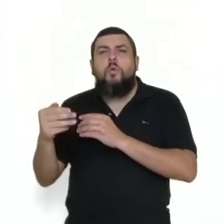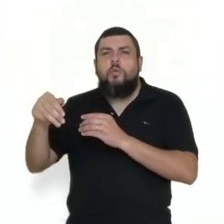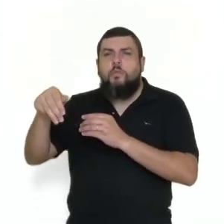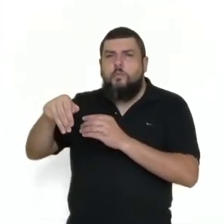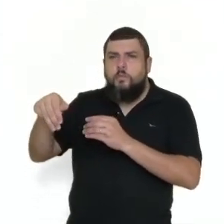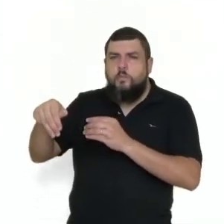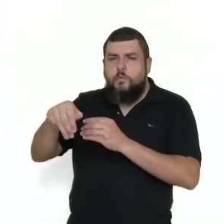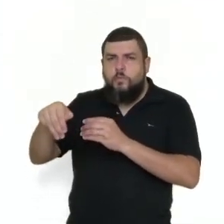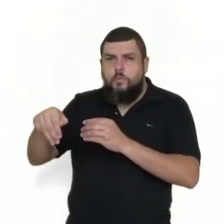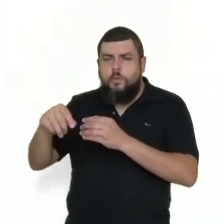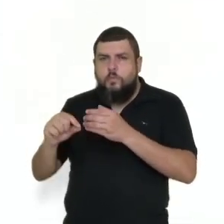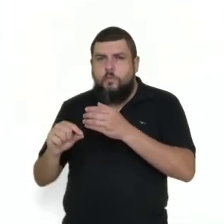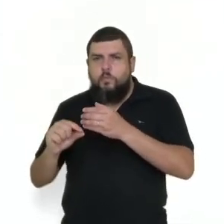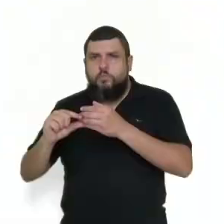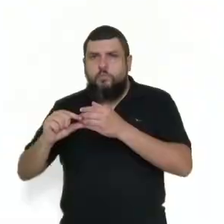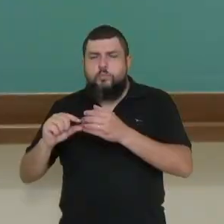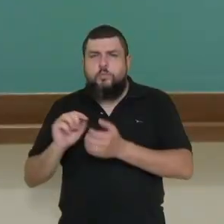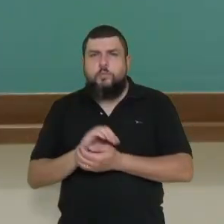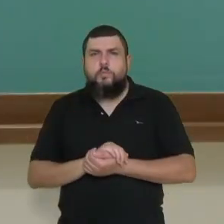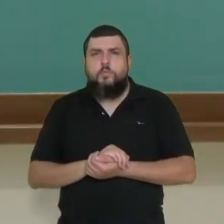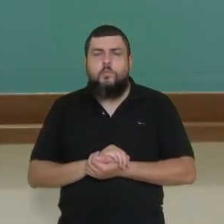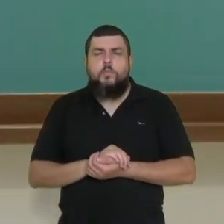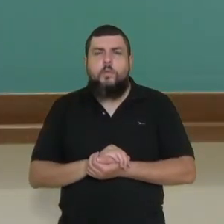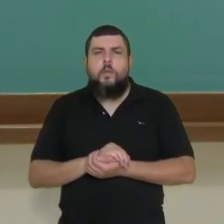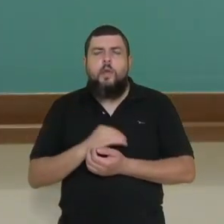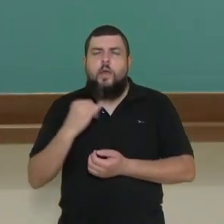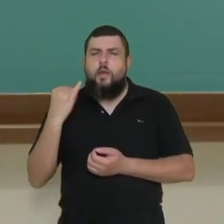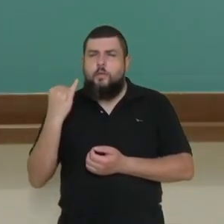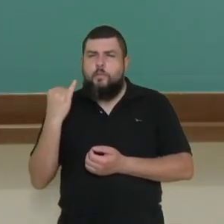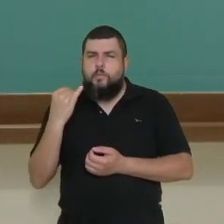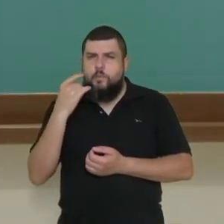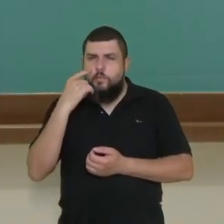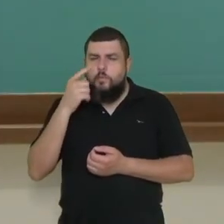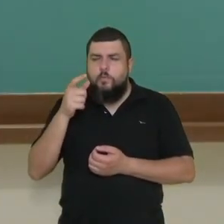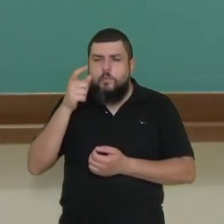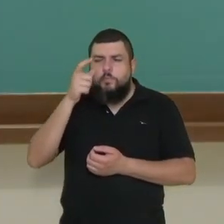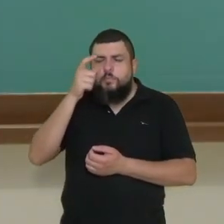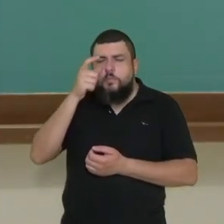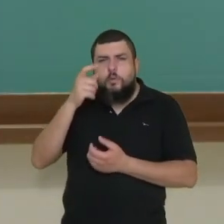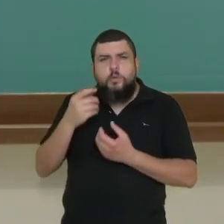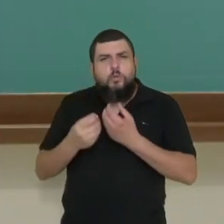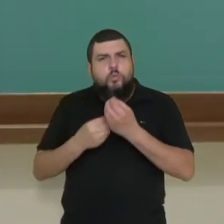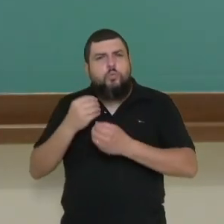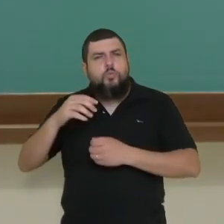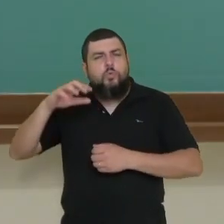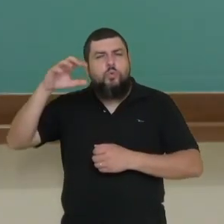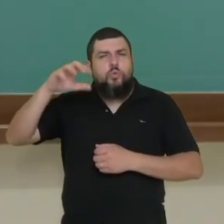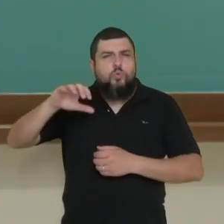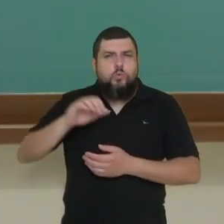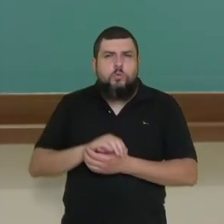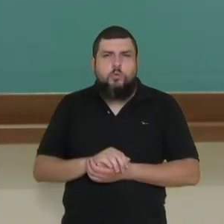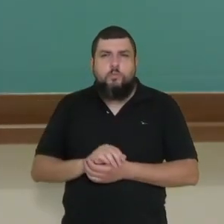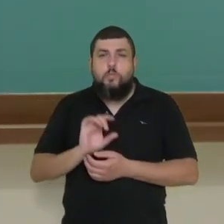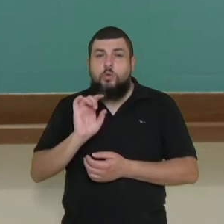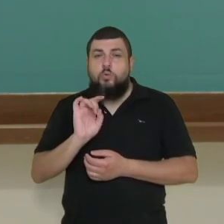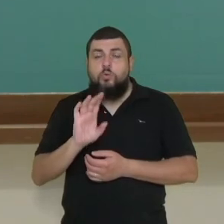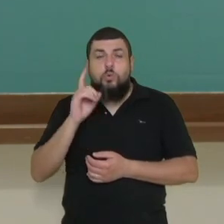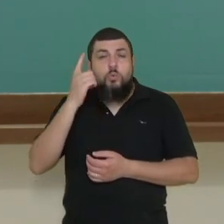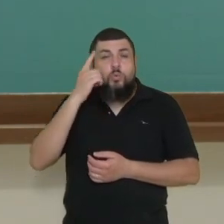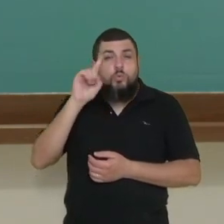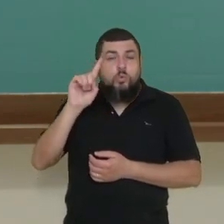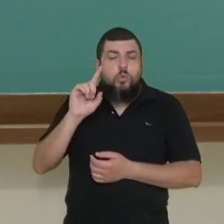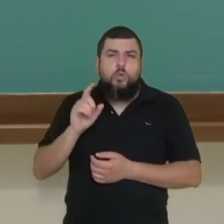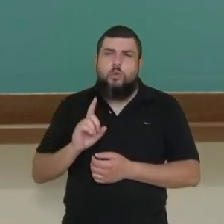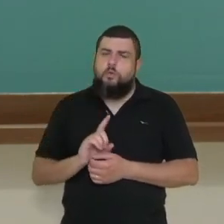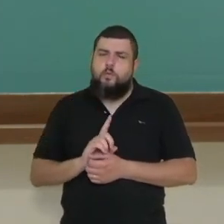a 1 centímetro cúbico. Isso é importante para você ver ali o índice pluviométrico, mas você não vai obter ele só com um dia. É com um